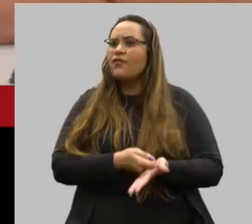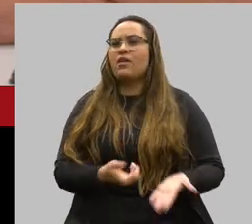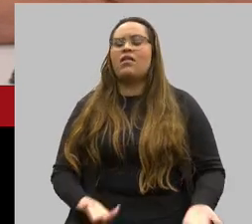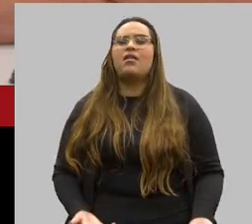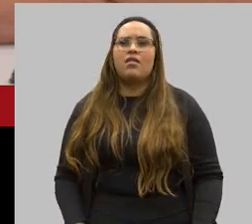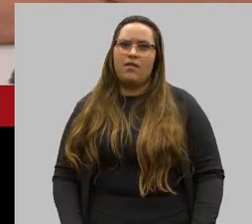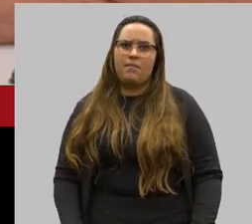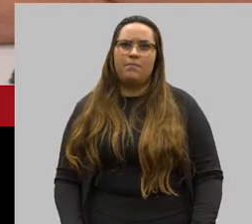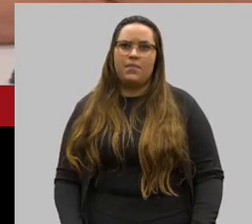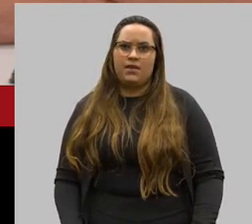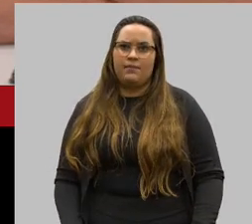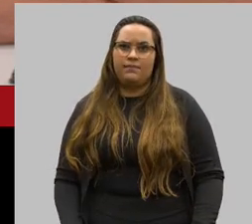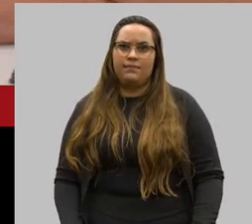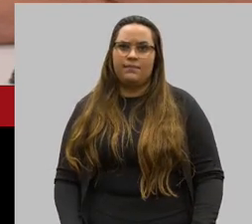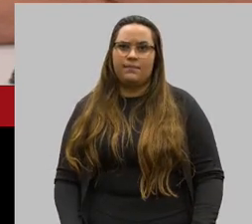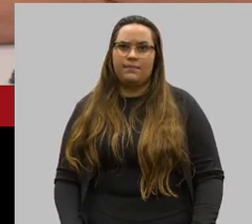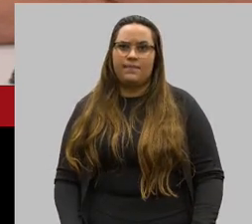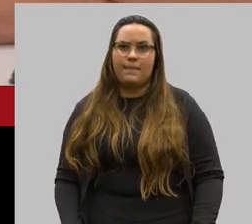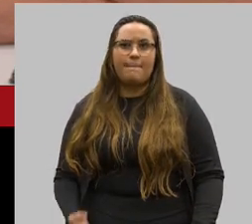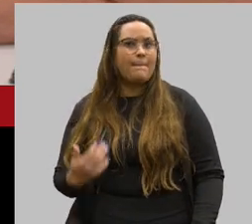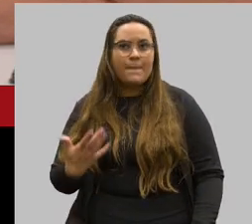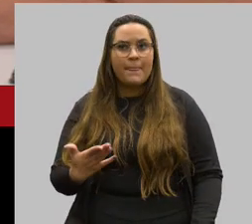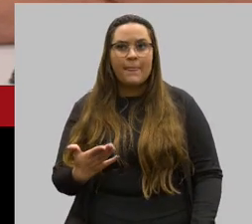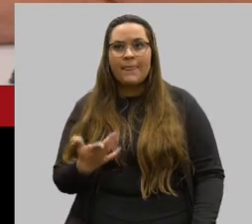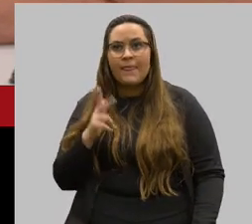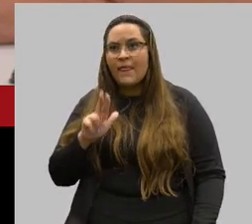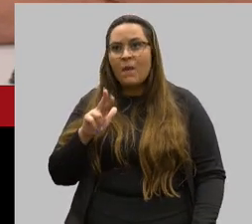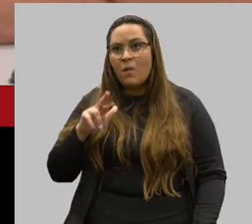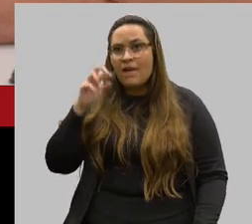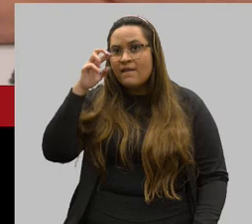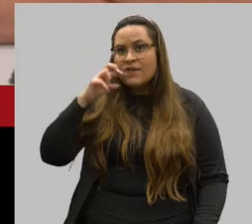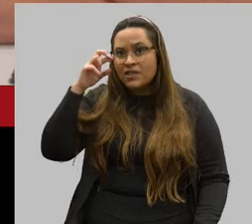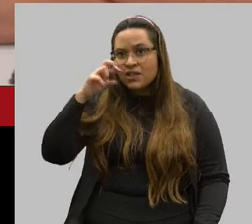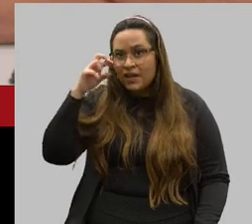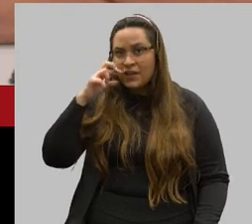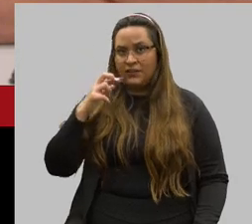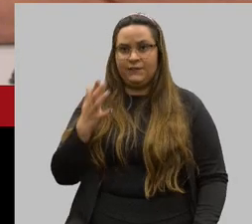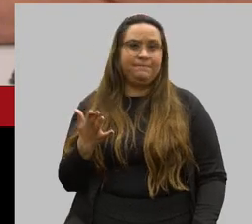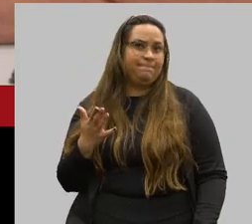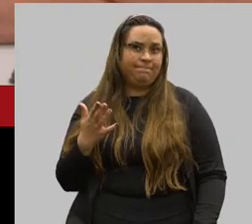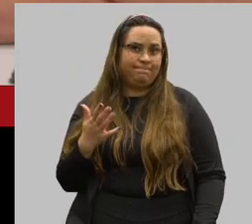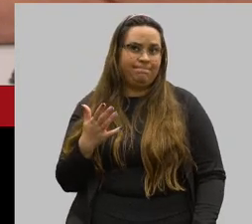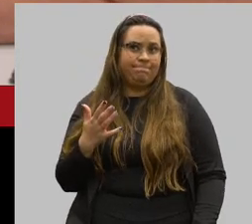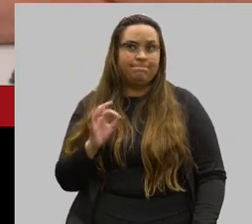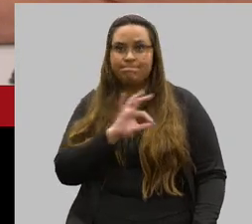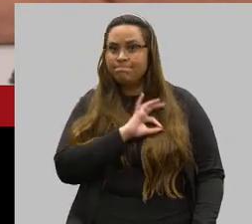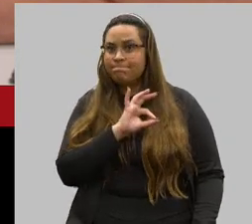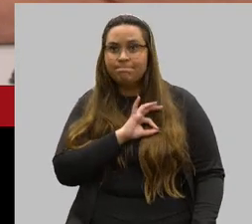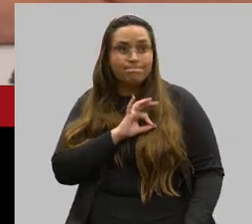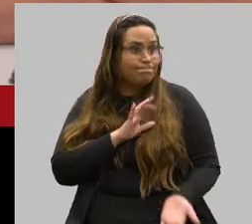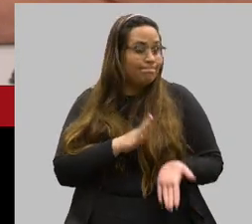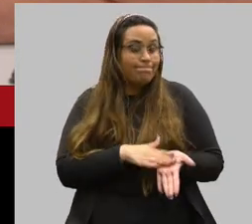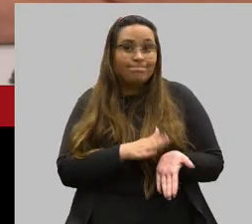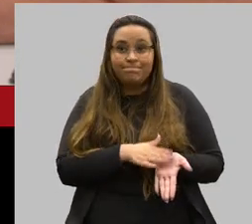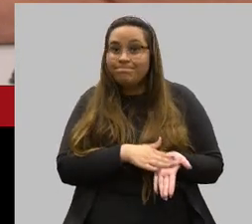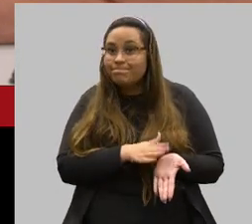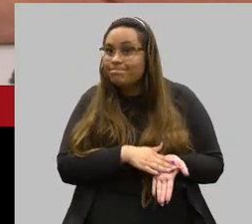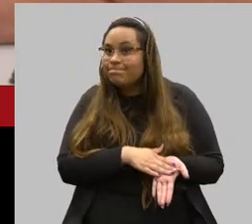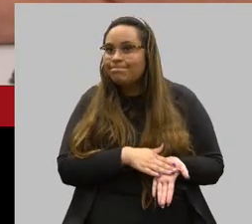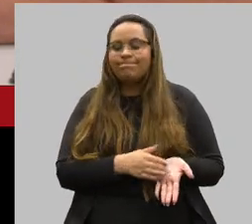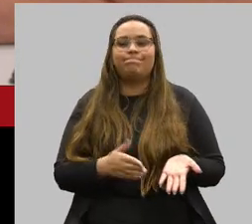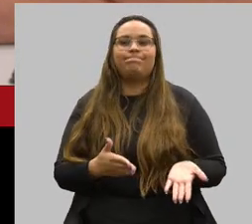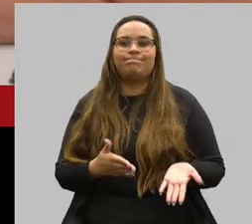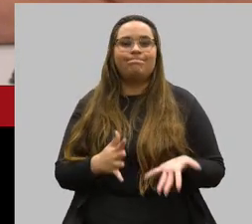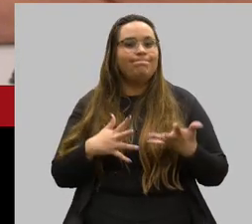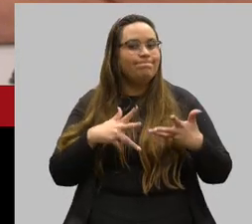policiais civil estão fazendo e não é investigador não de investigador delegado de polícia que estão cobrando porque o substitutivo prevê